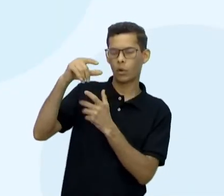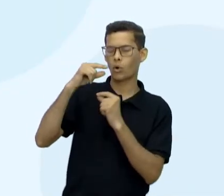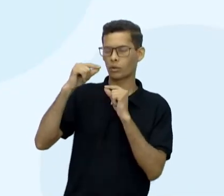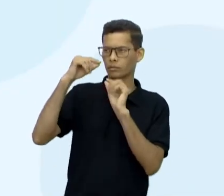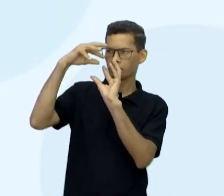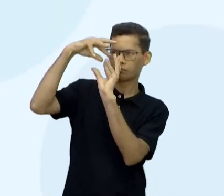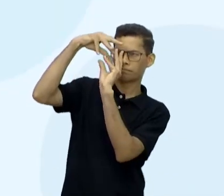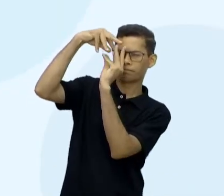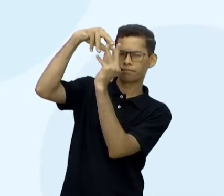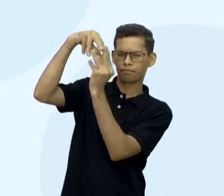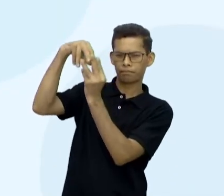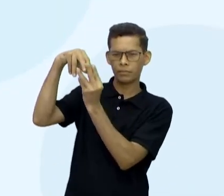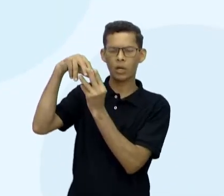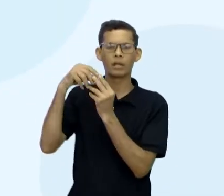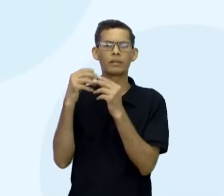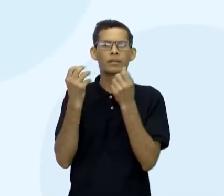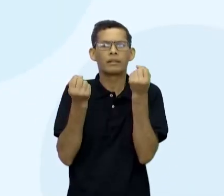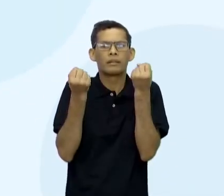olha o tamanho da massa do asteroide.